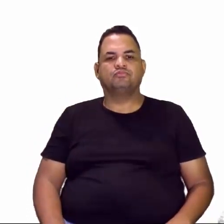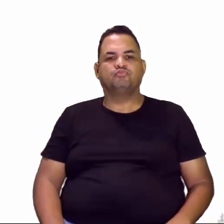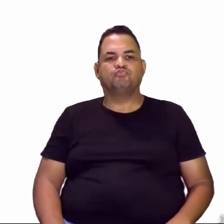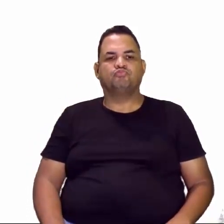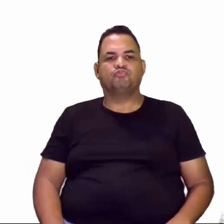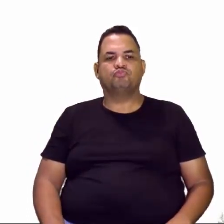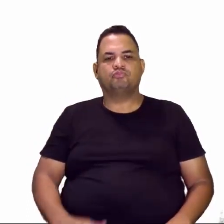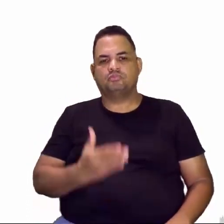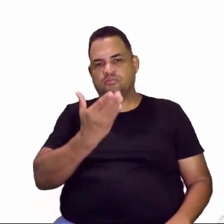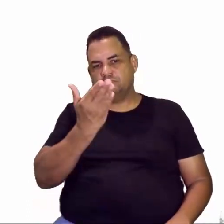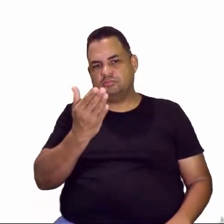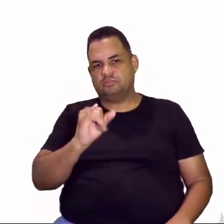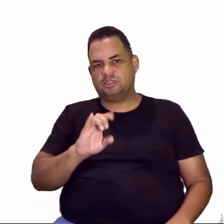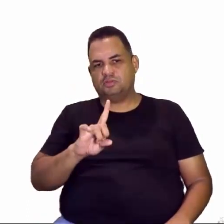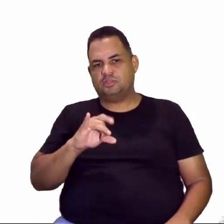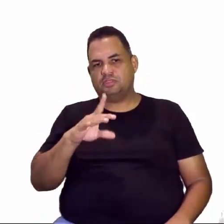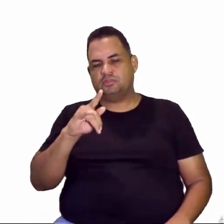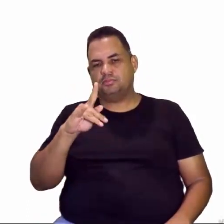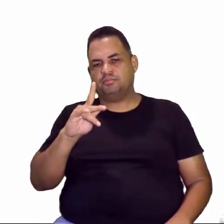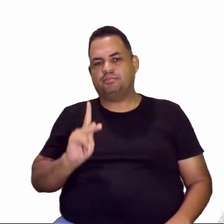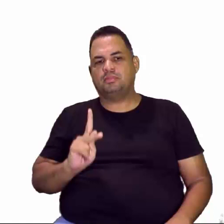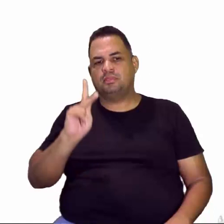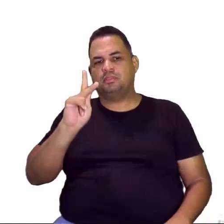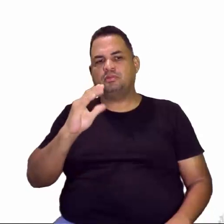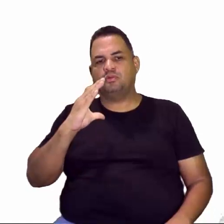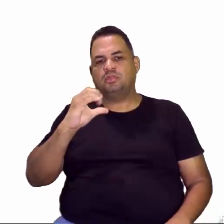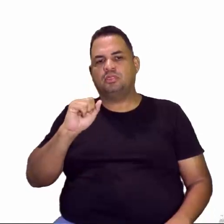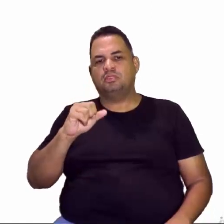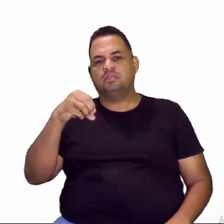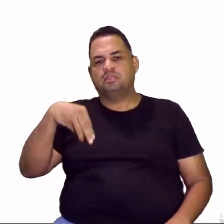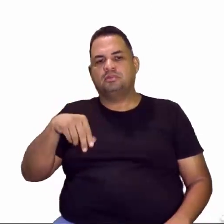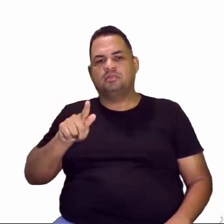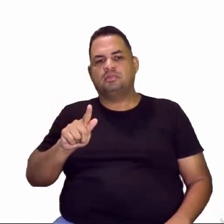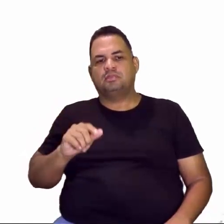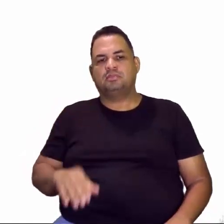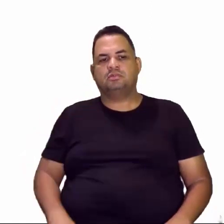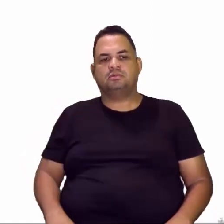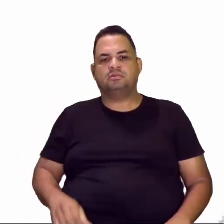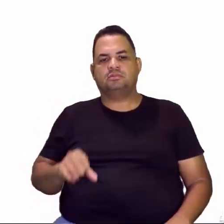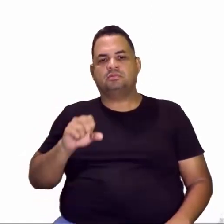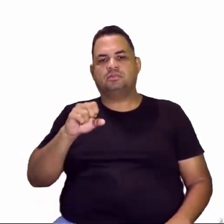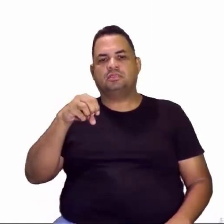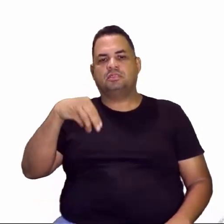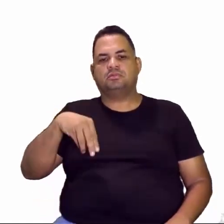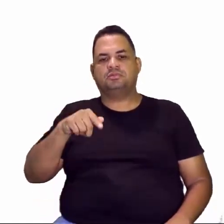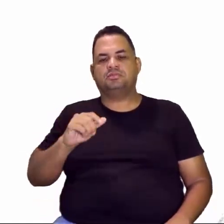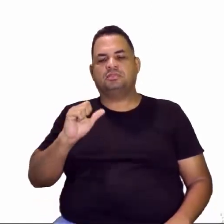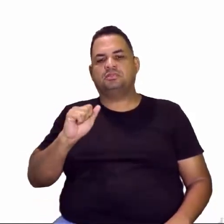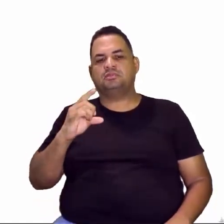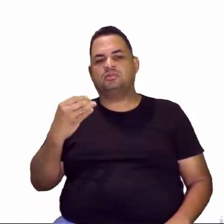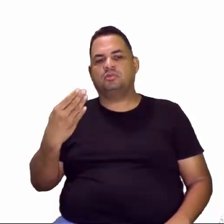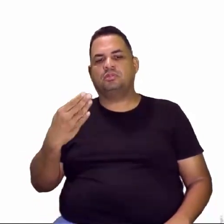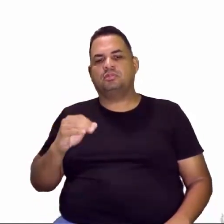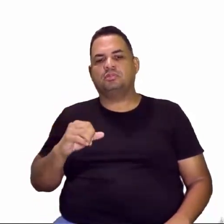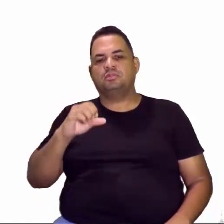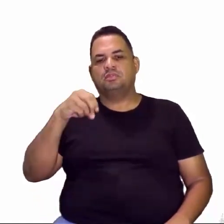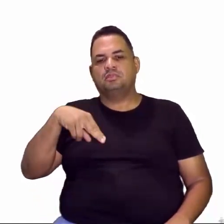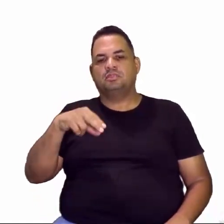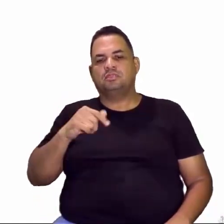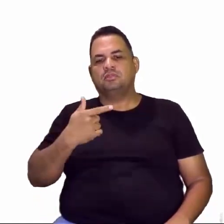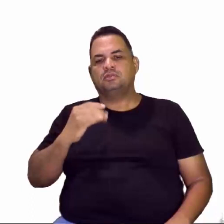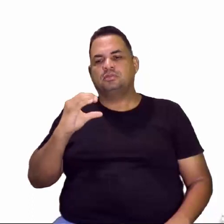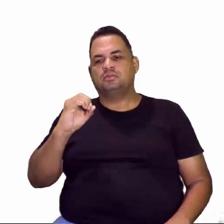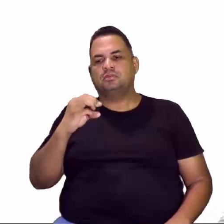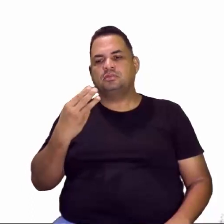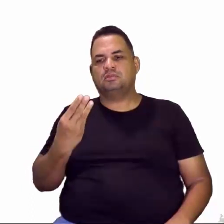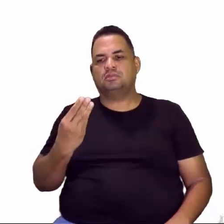potássio, o cloreto de magnésio, o sulfato de magnésio e o carbonato de sódio.